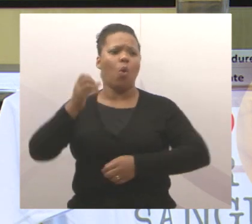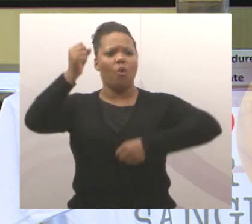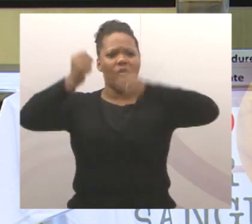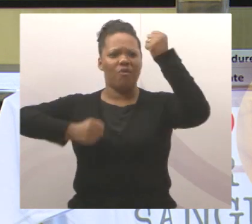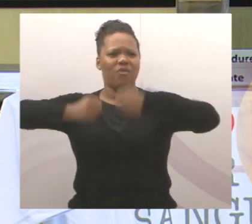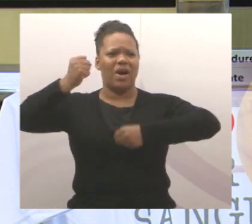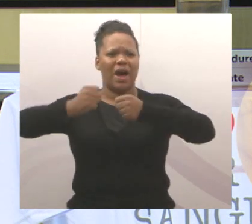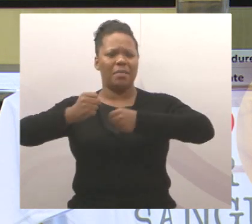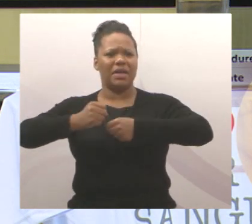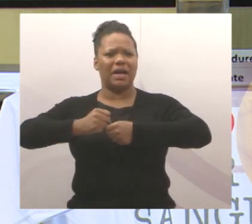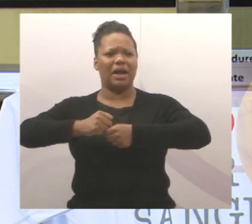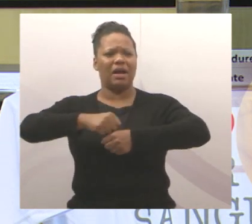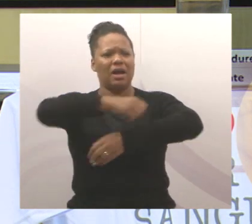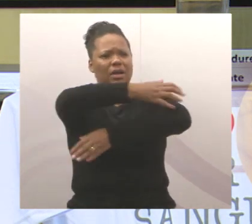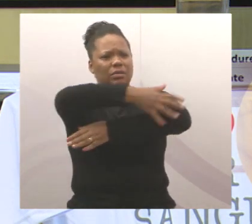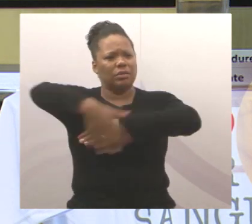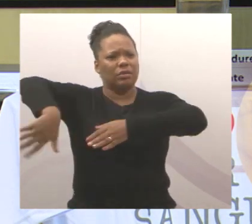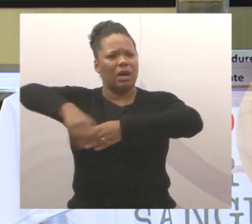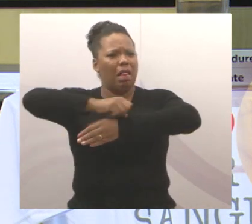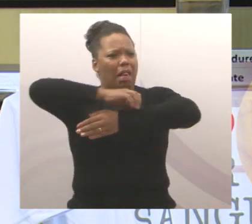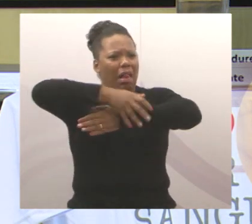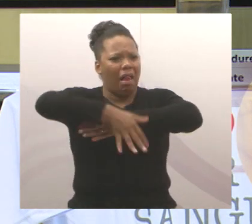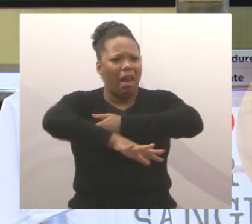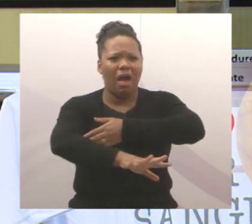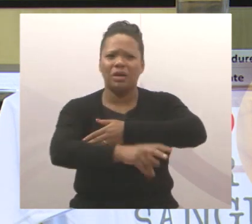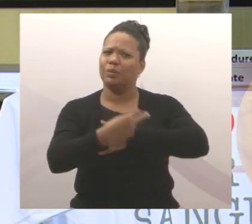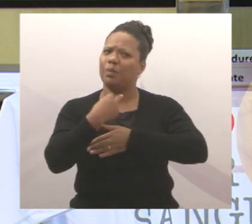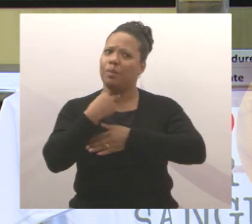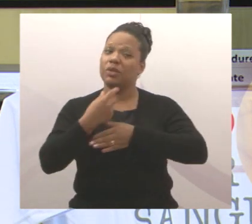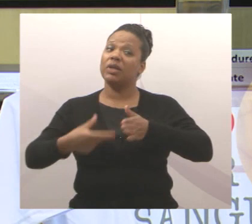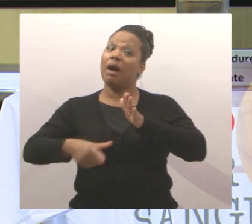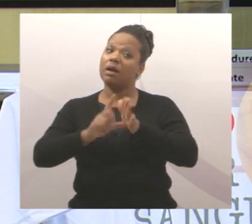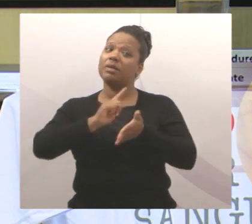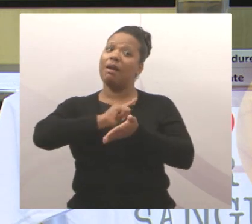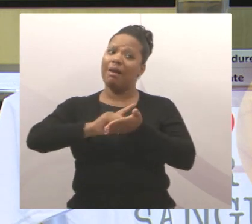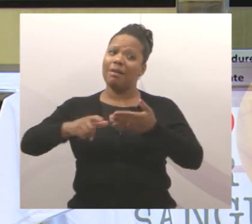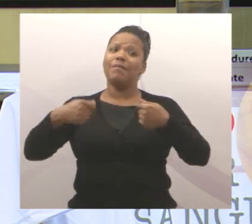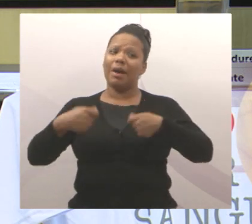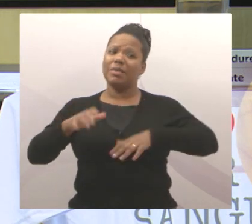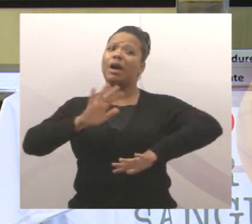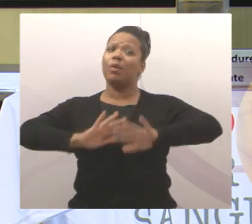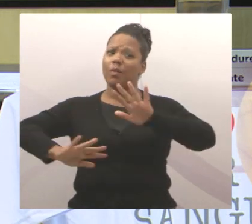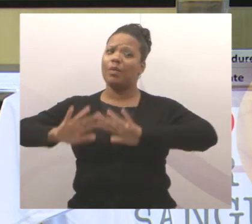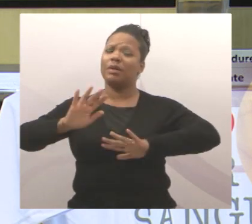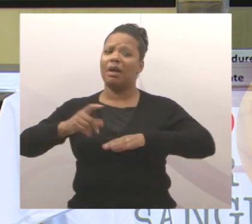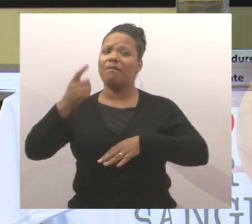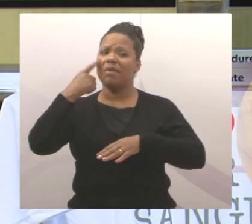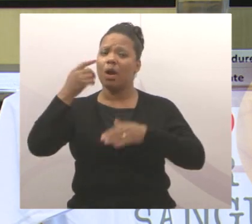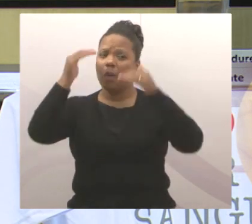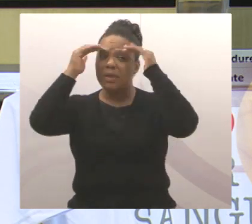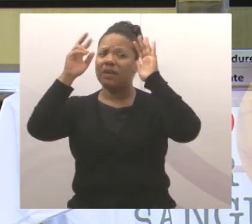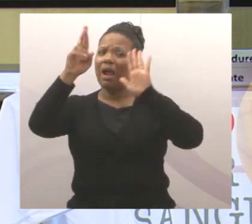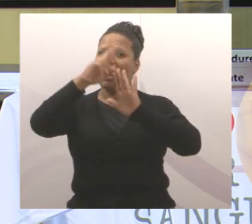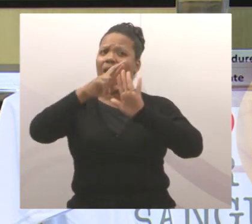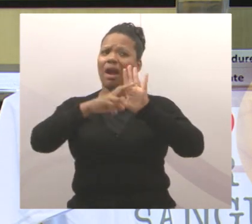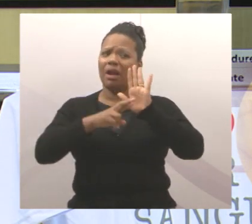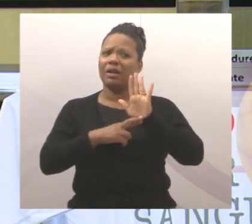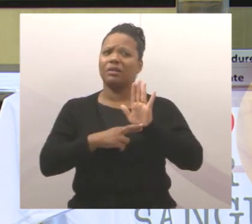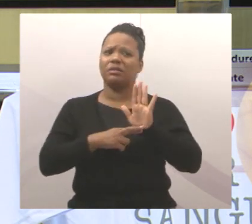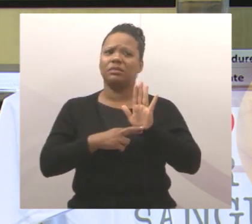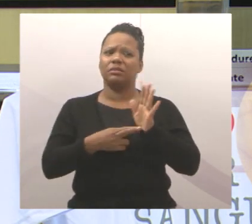qualquer corpo d'água do município, sem o devido tratamento, observadas as disposições de lei